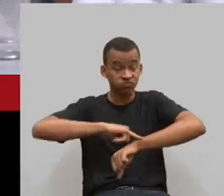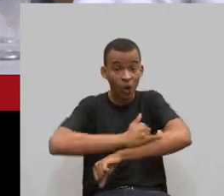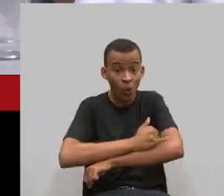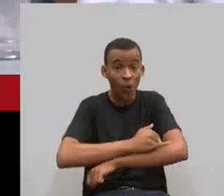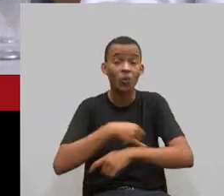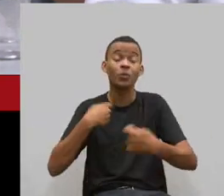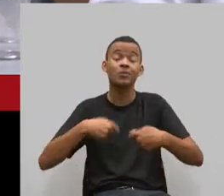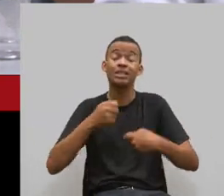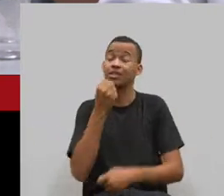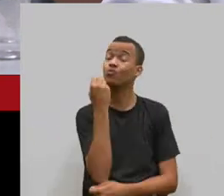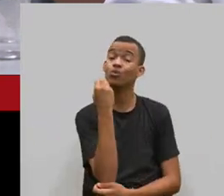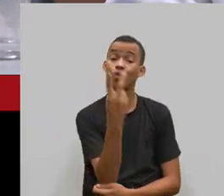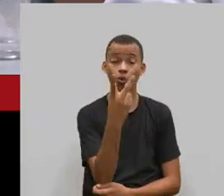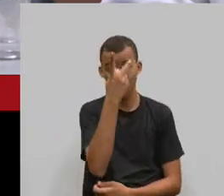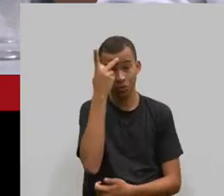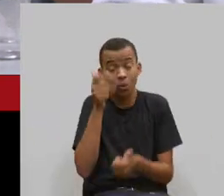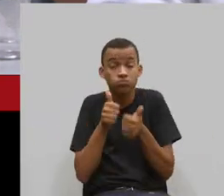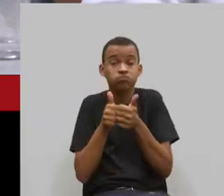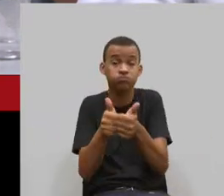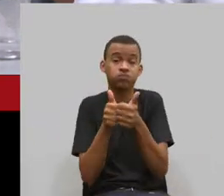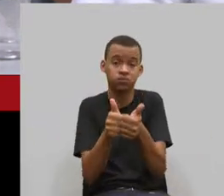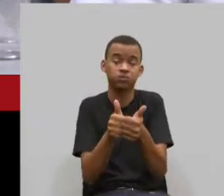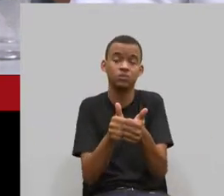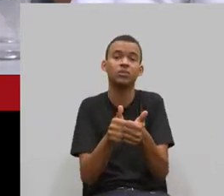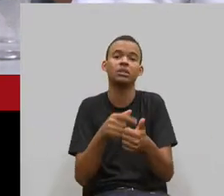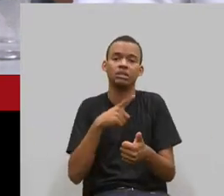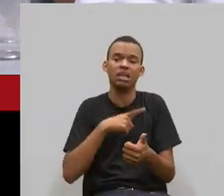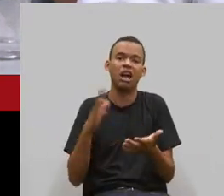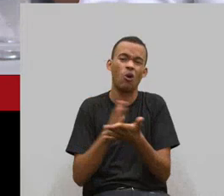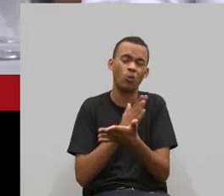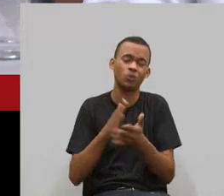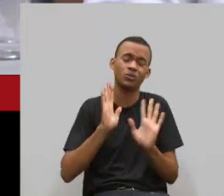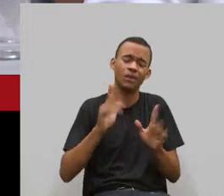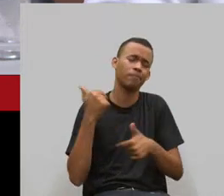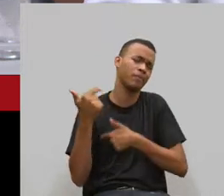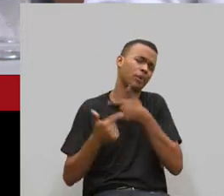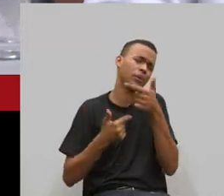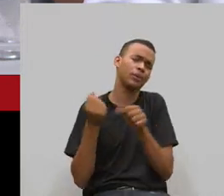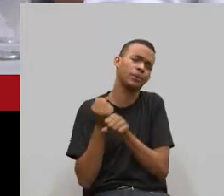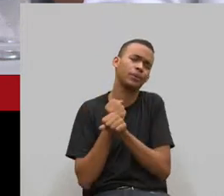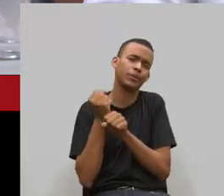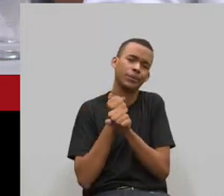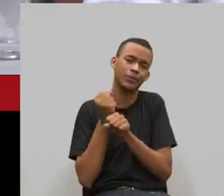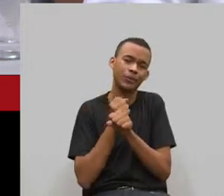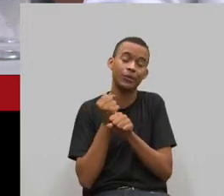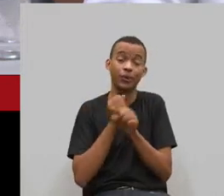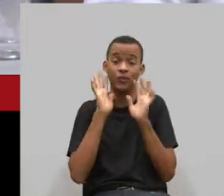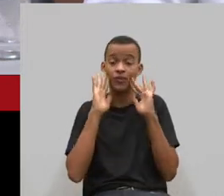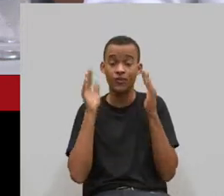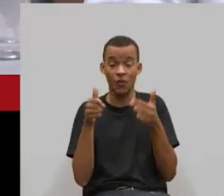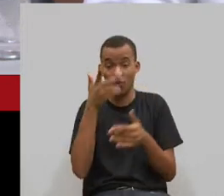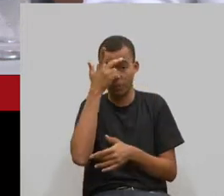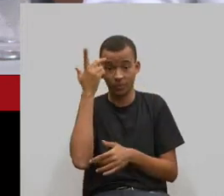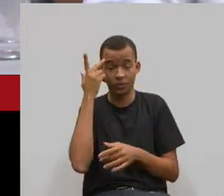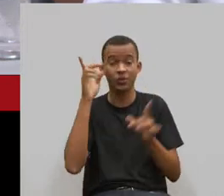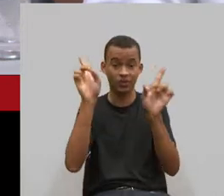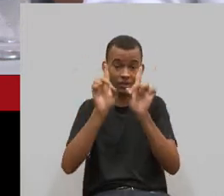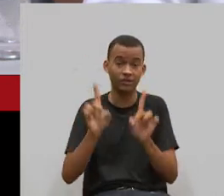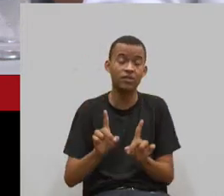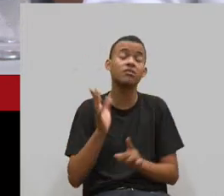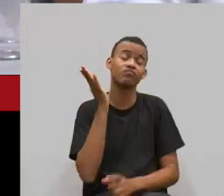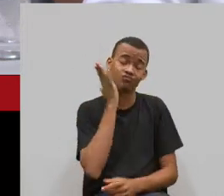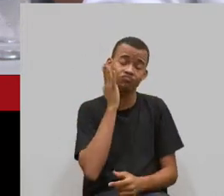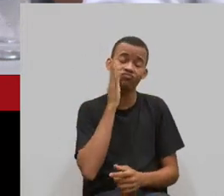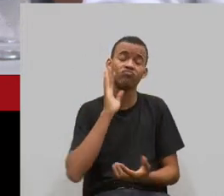no dia a dia e aqui tem o durães que trabalhou muitos anos eh com esse público de pessoas com deficiência ele sabe muito bem do que eu tô falando